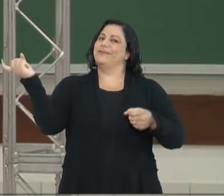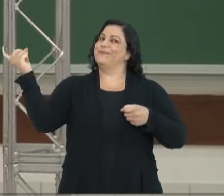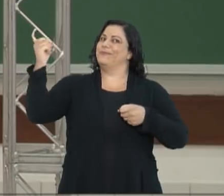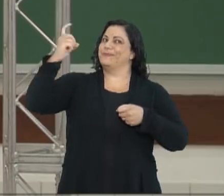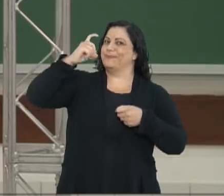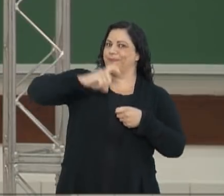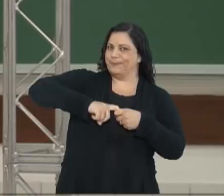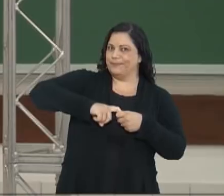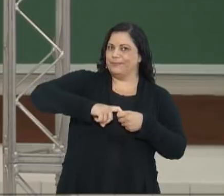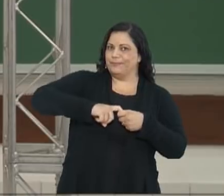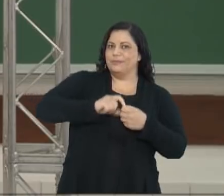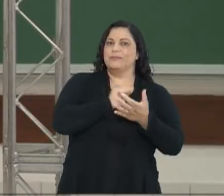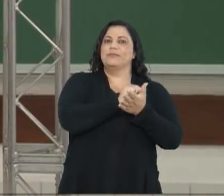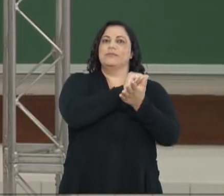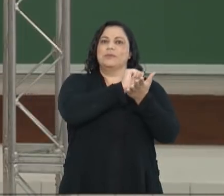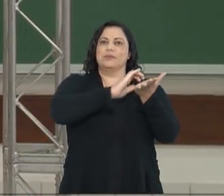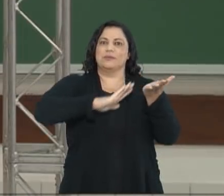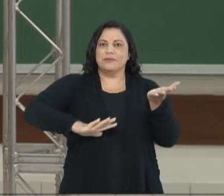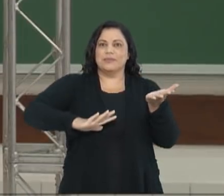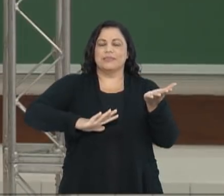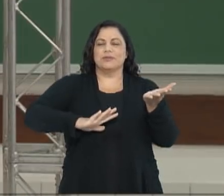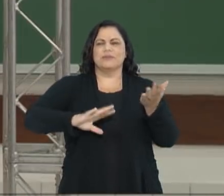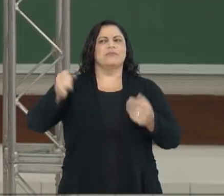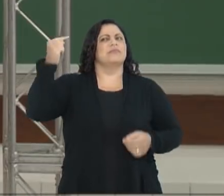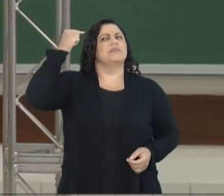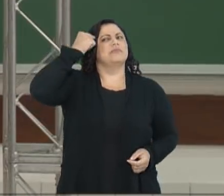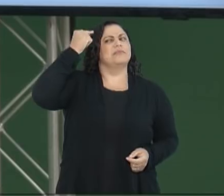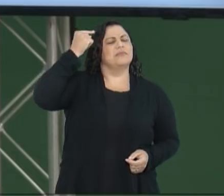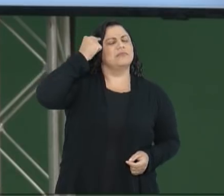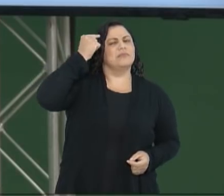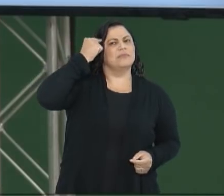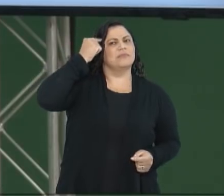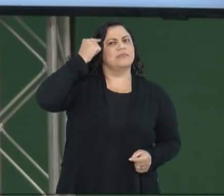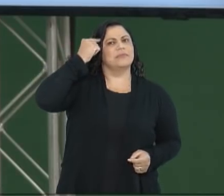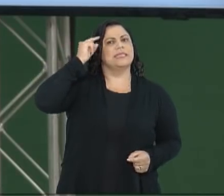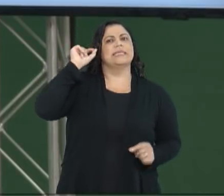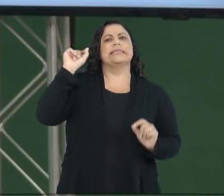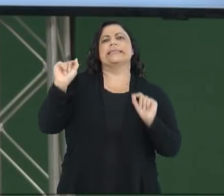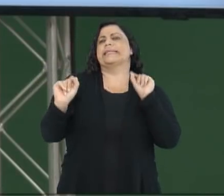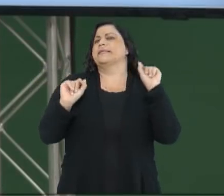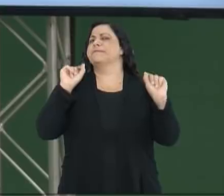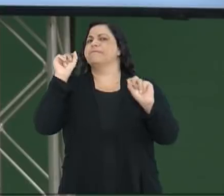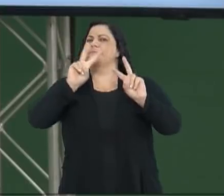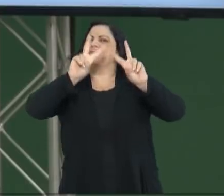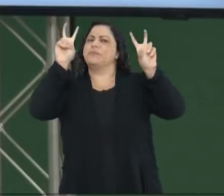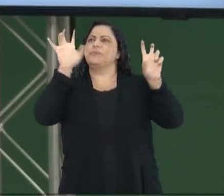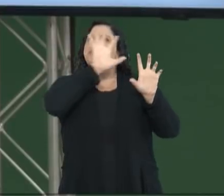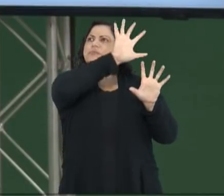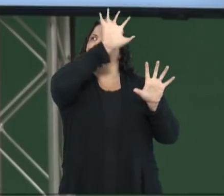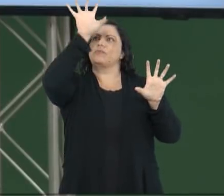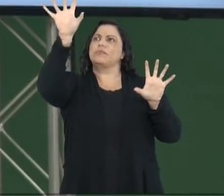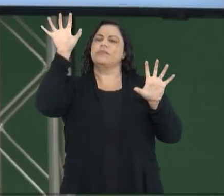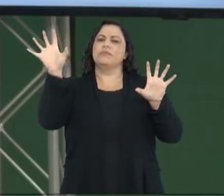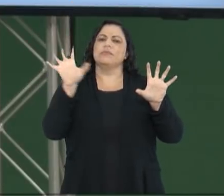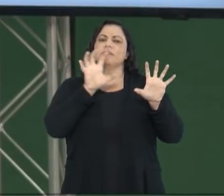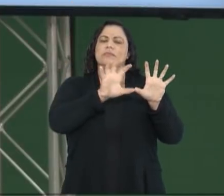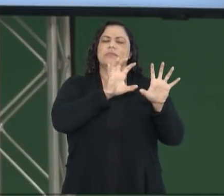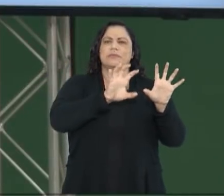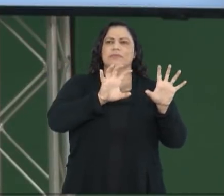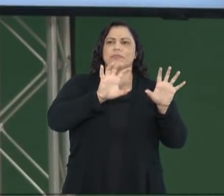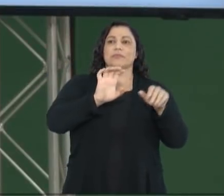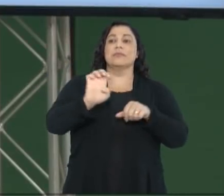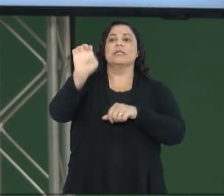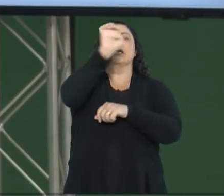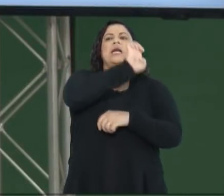Voltamos então ali com o exercício que ficou para vocês pensarem um pouquinho sobre as regiões atuais da Europa ocupadas pelos